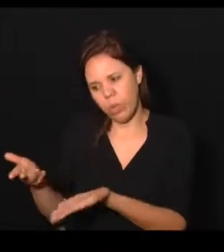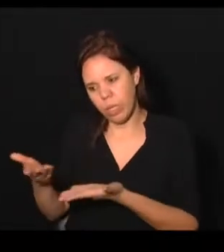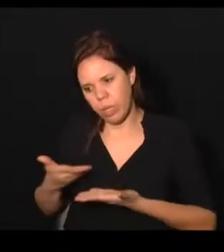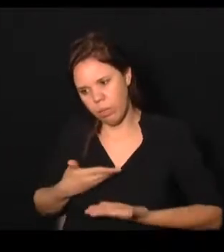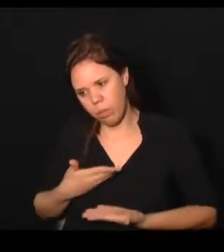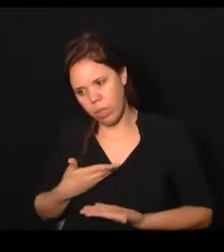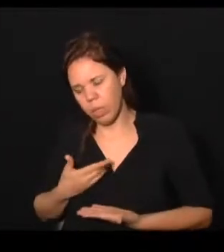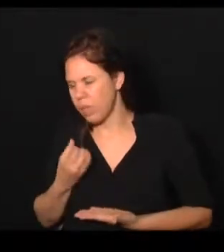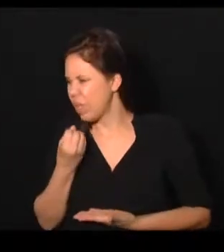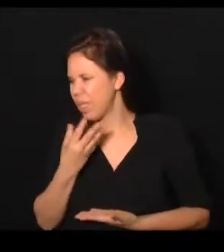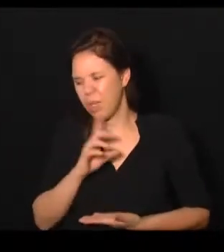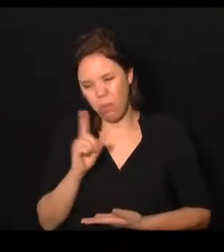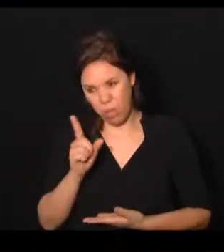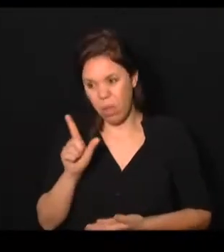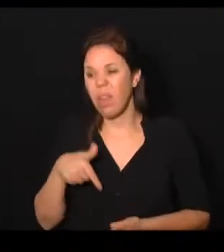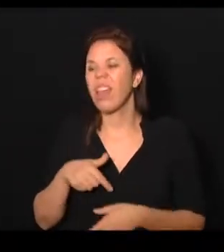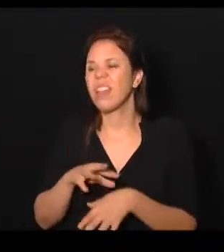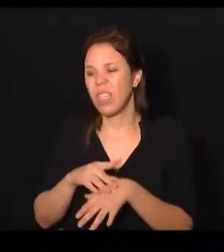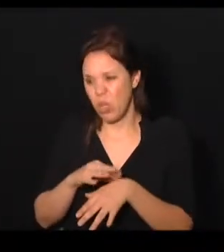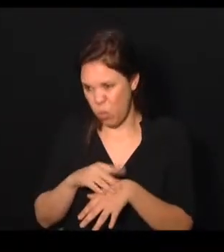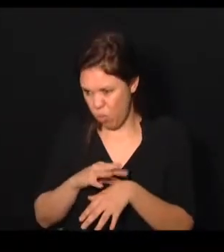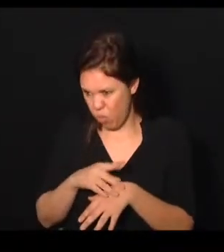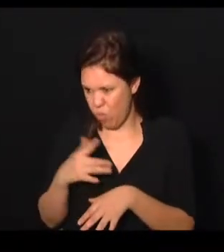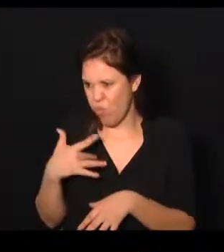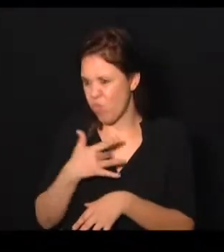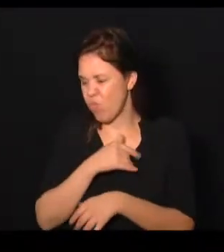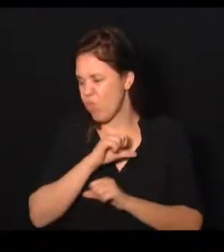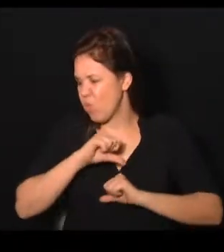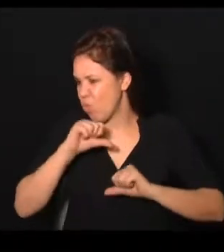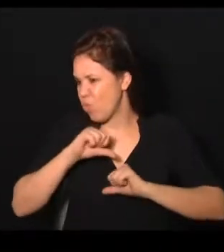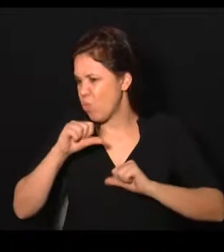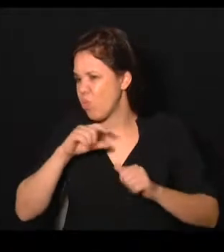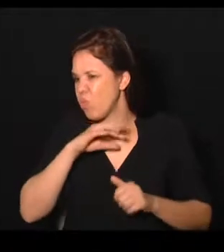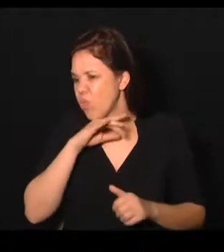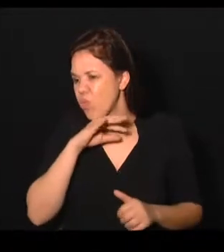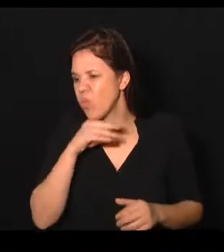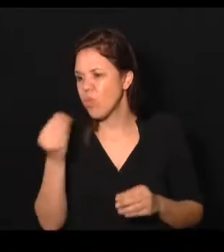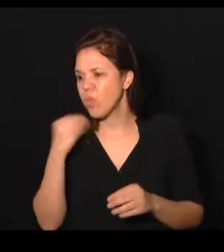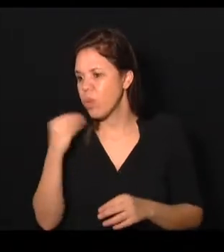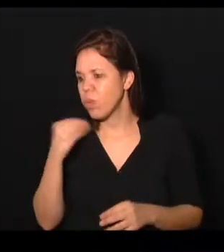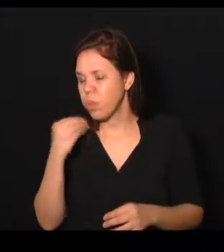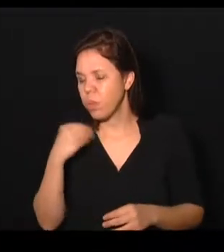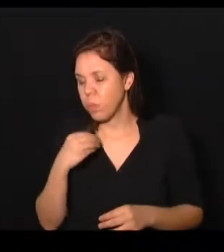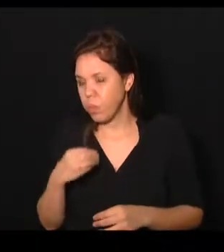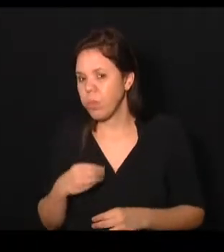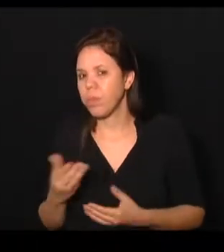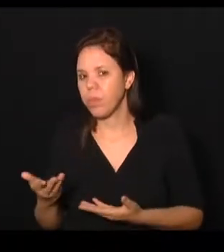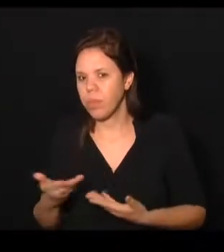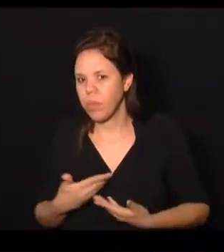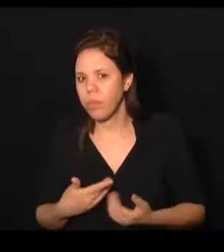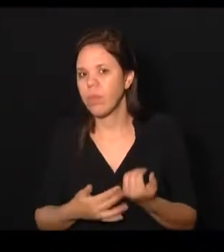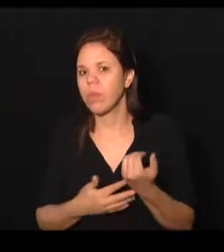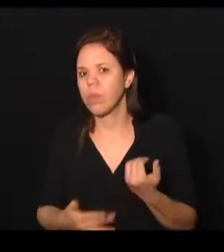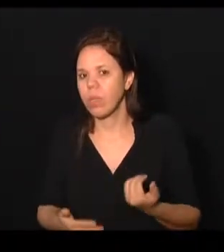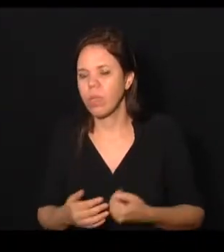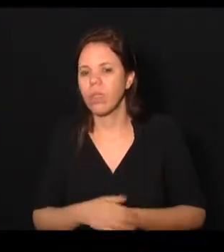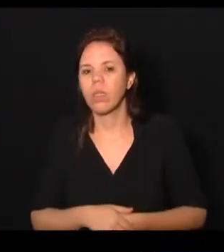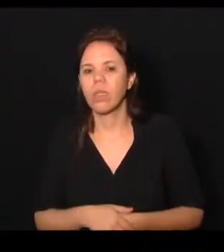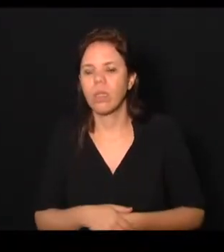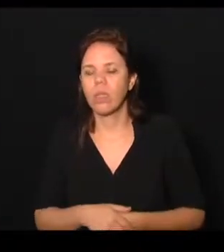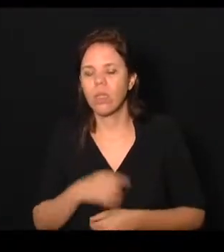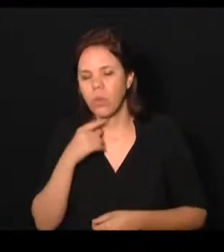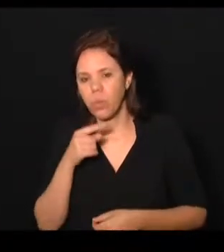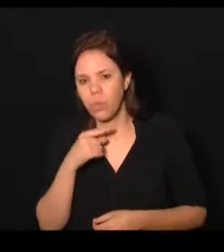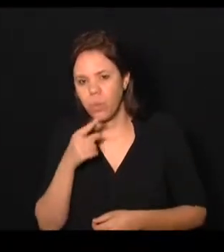quem está bem. É quem está numa situação de saúde muito vulnerável. Então, ainda assim, ela vai receber um sangue que resta uma